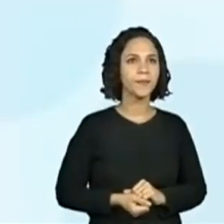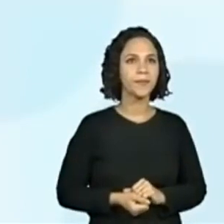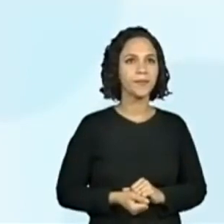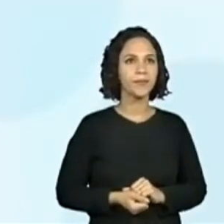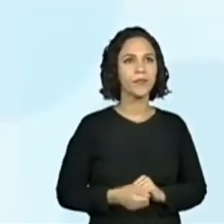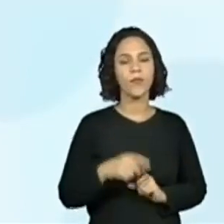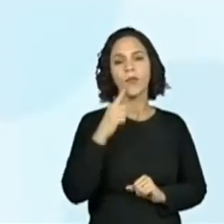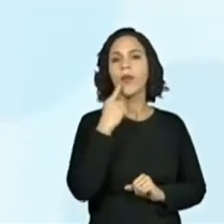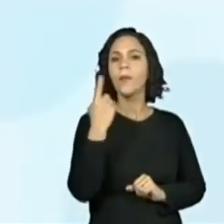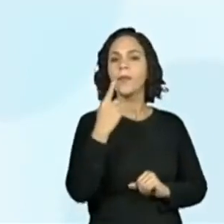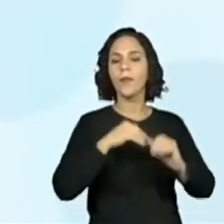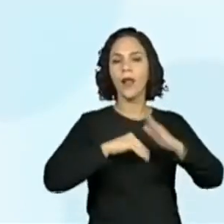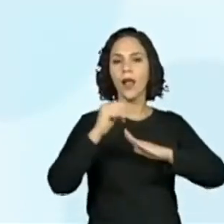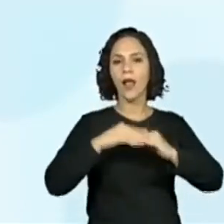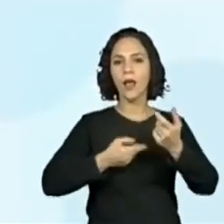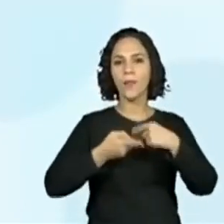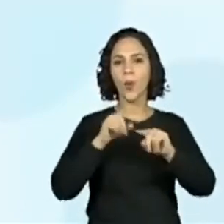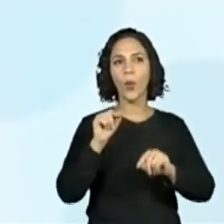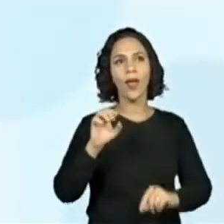Primeira habilidade é